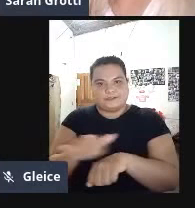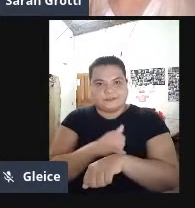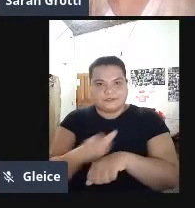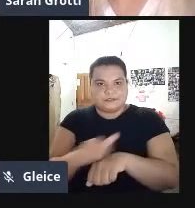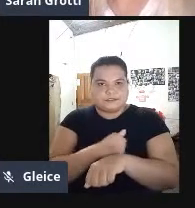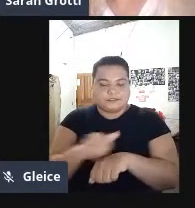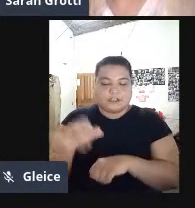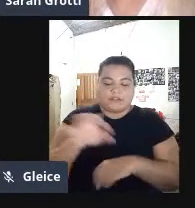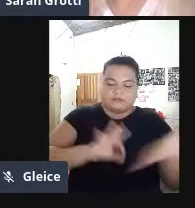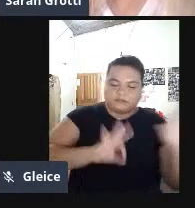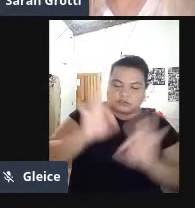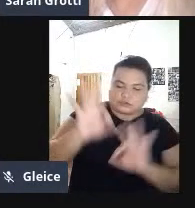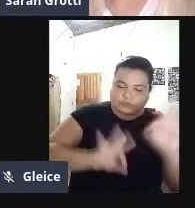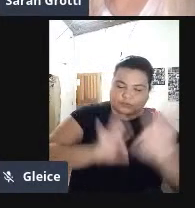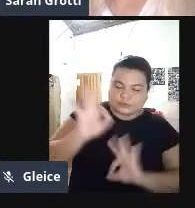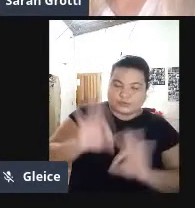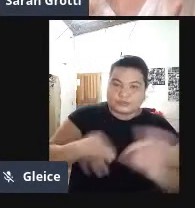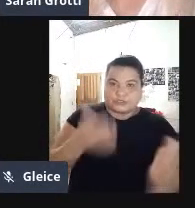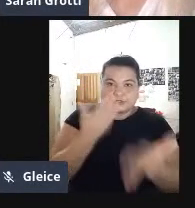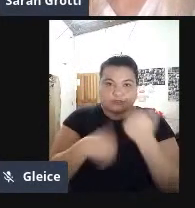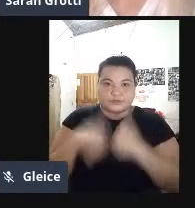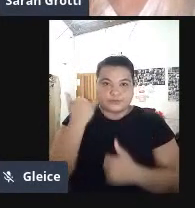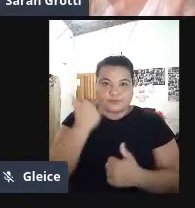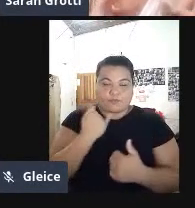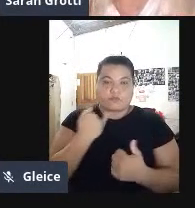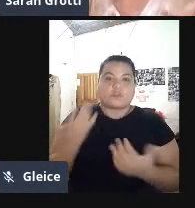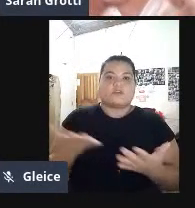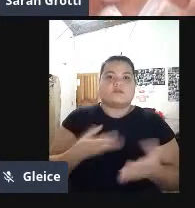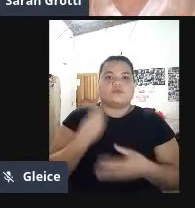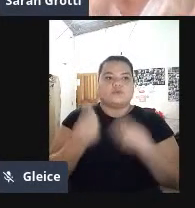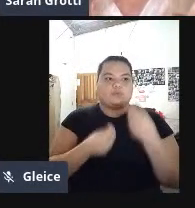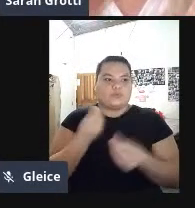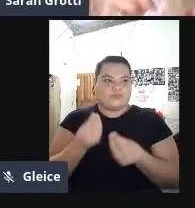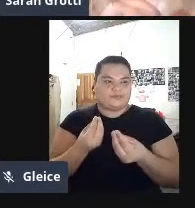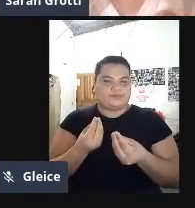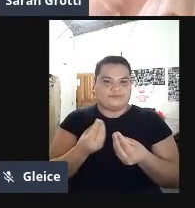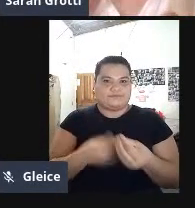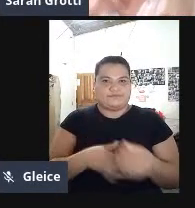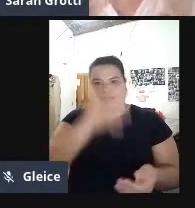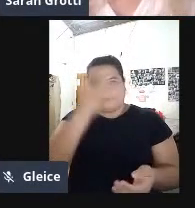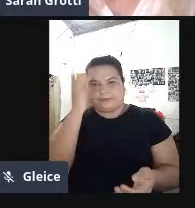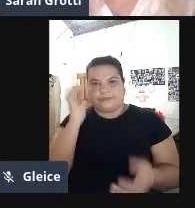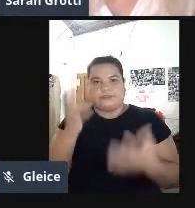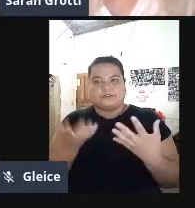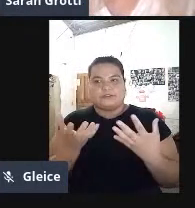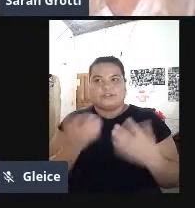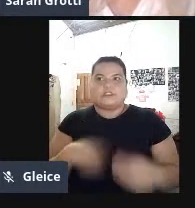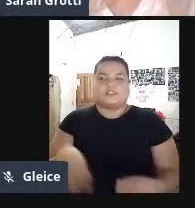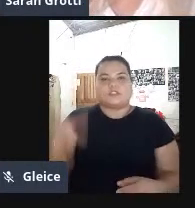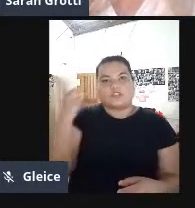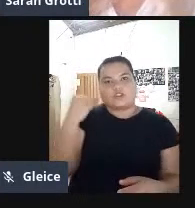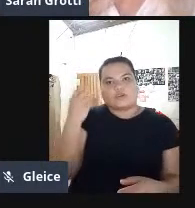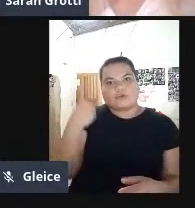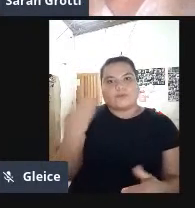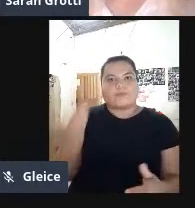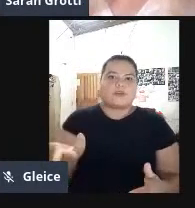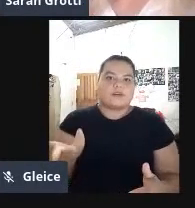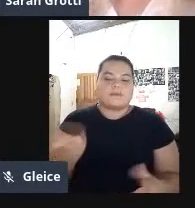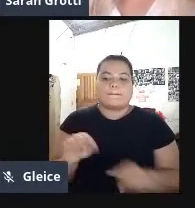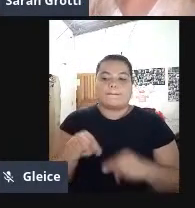plano alimentar, fazer esse cálculo, né? Se a ingestão de ferro para um indivíduo normal é X, eu vou fazer para um indivíduo